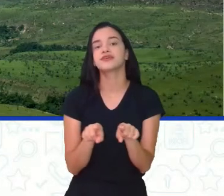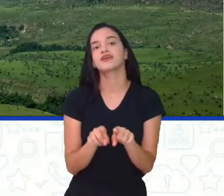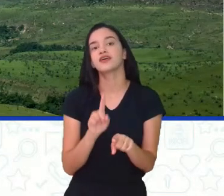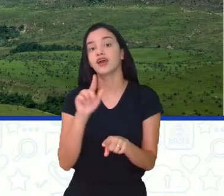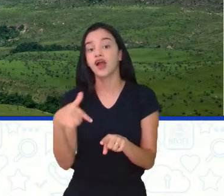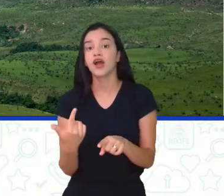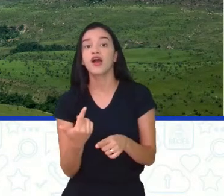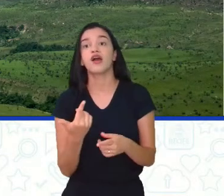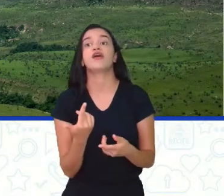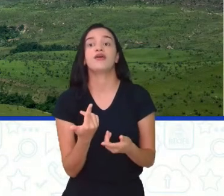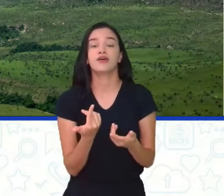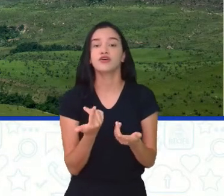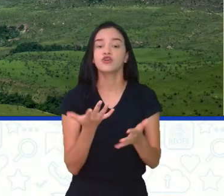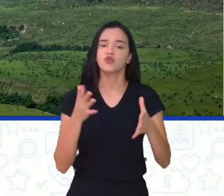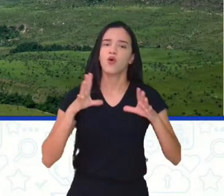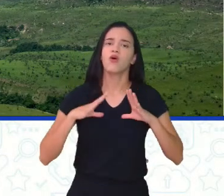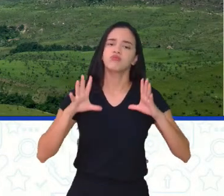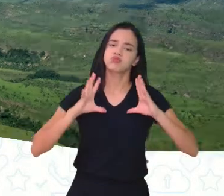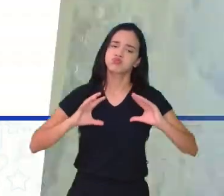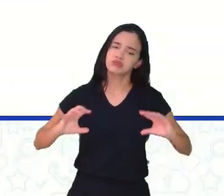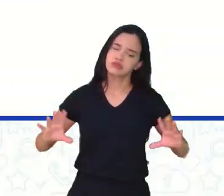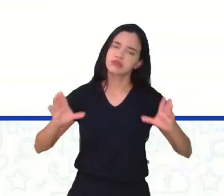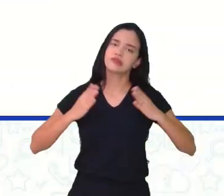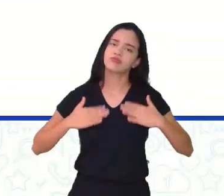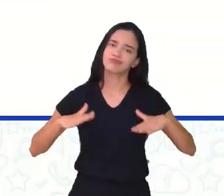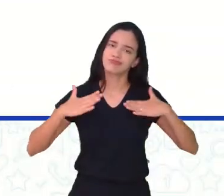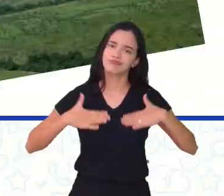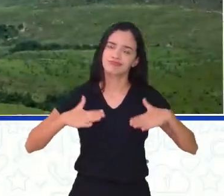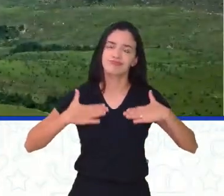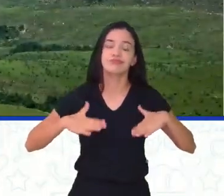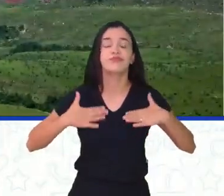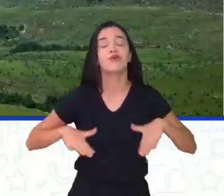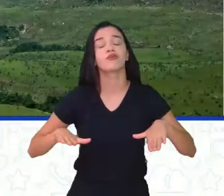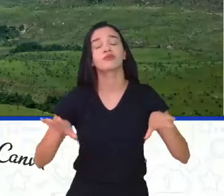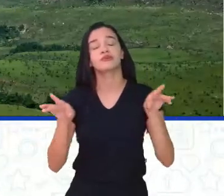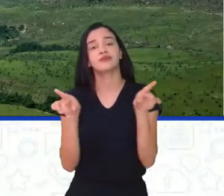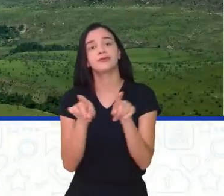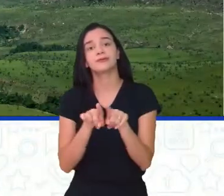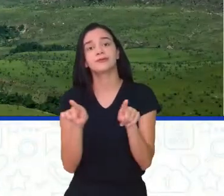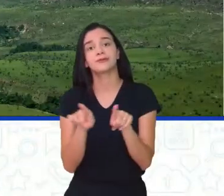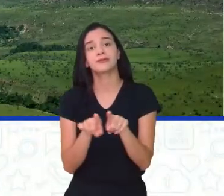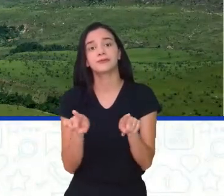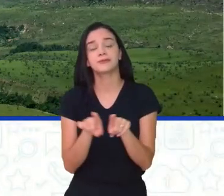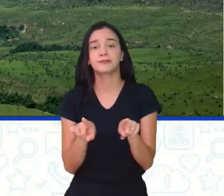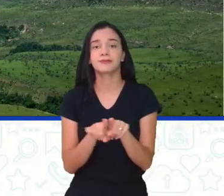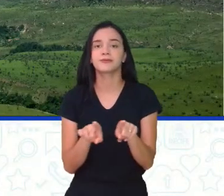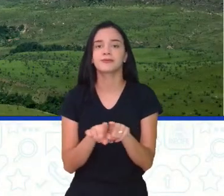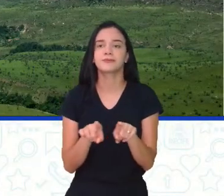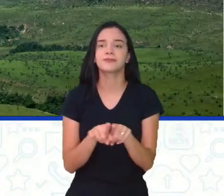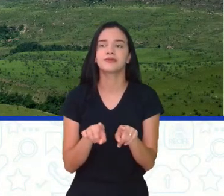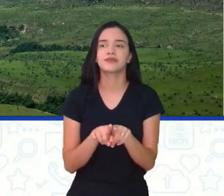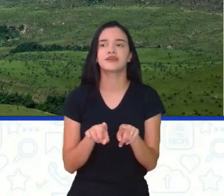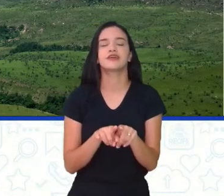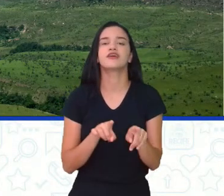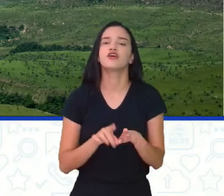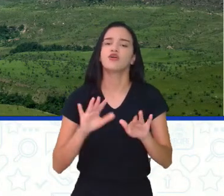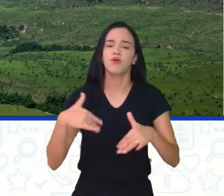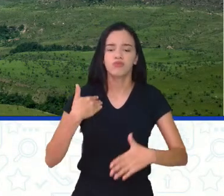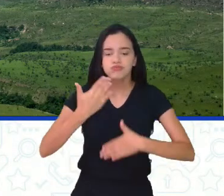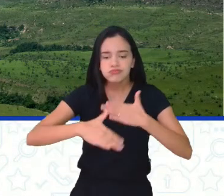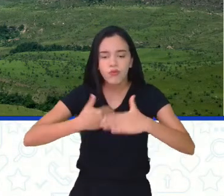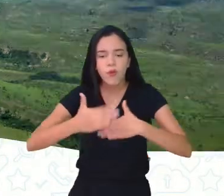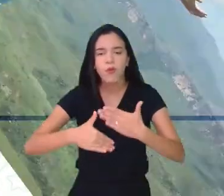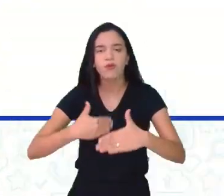questão de um maior conforto, pode ser também o quê? Sexto ano, almejando aí